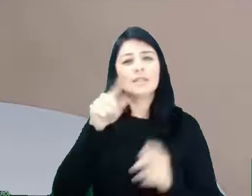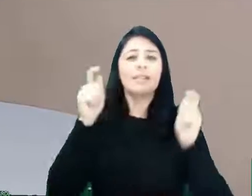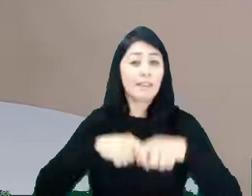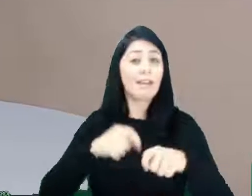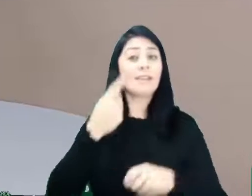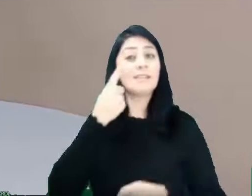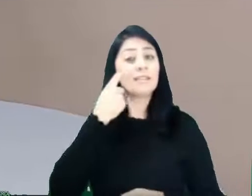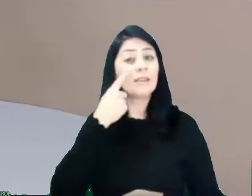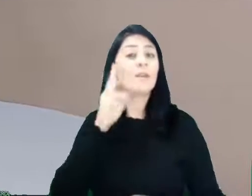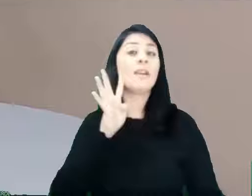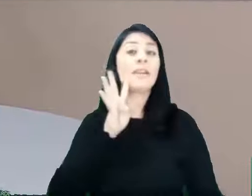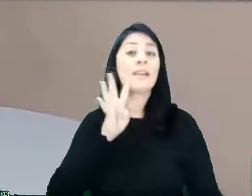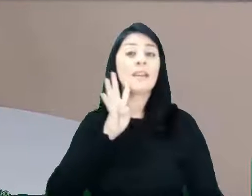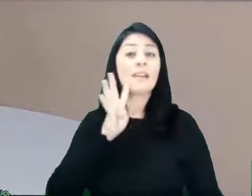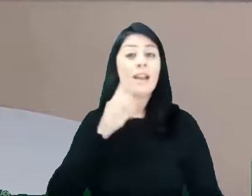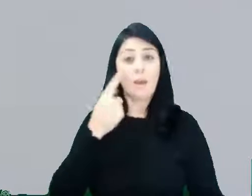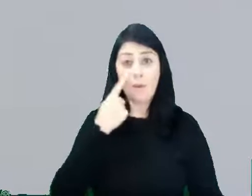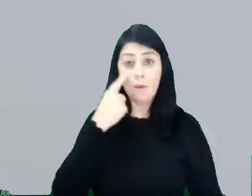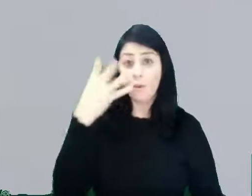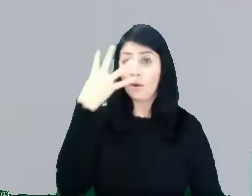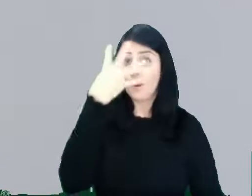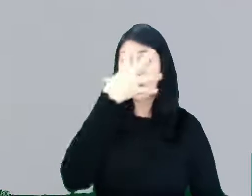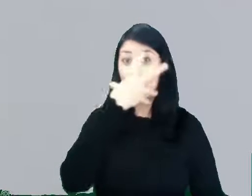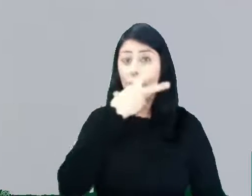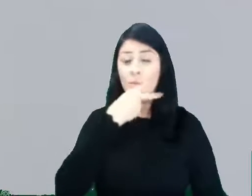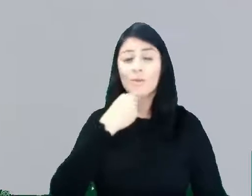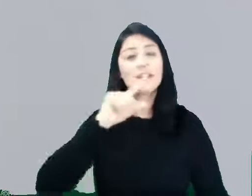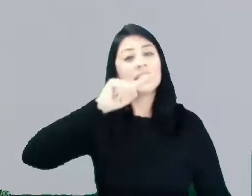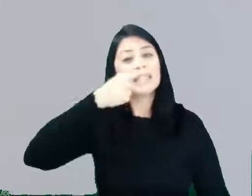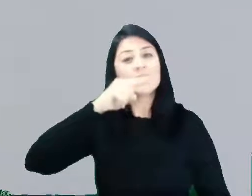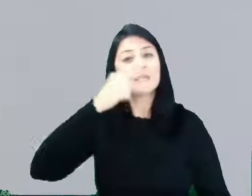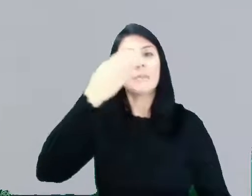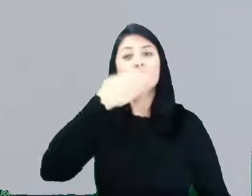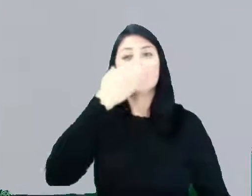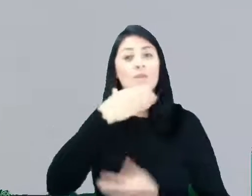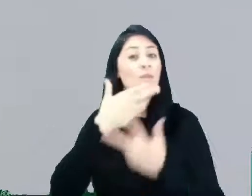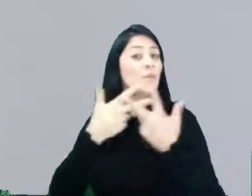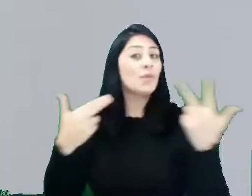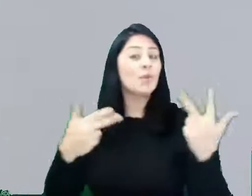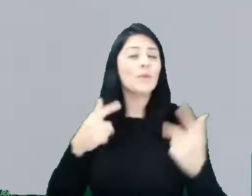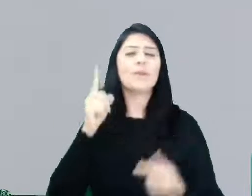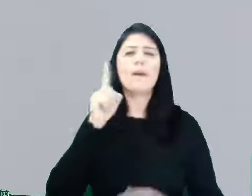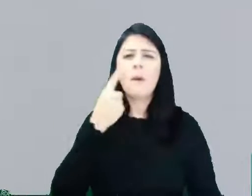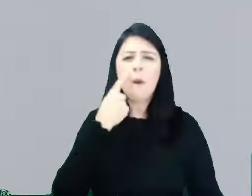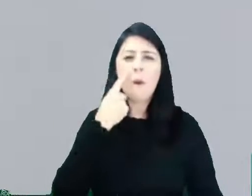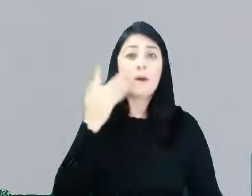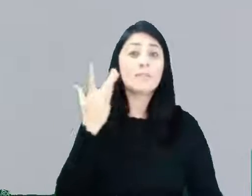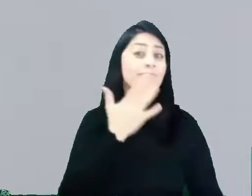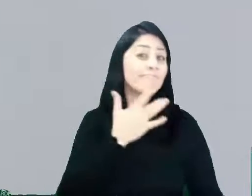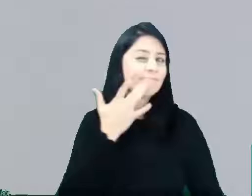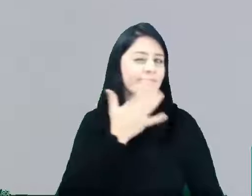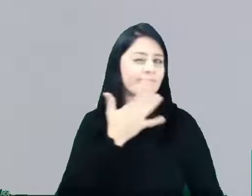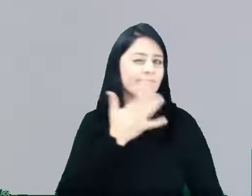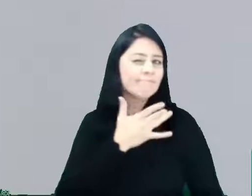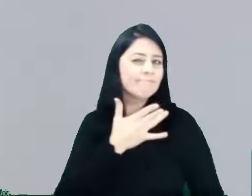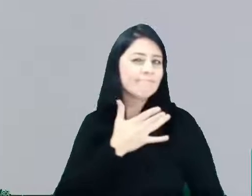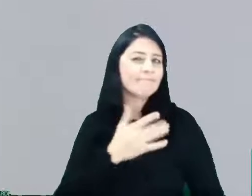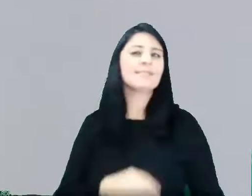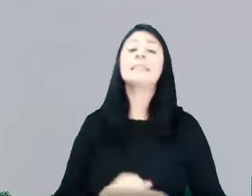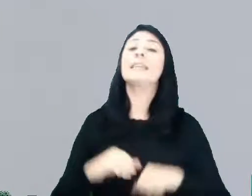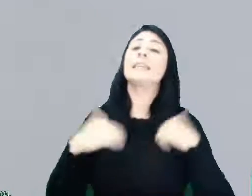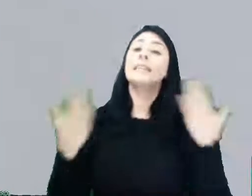aperitivo. Olha só que legal. Olha só como ficou bonito o espetinho de fruta. Olha que